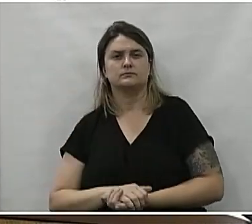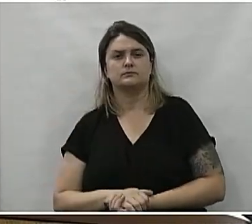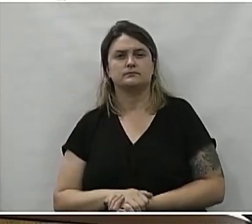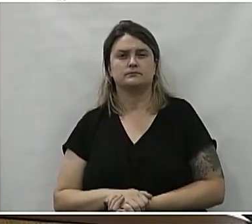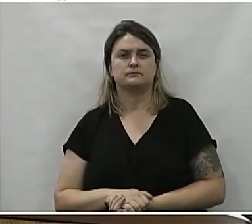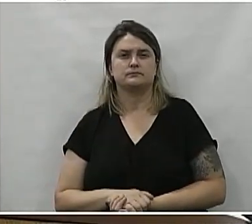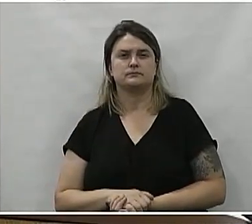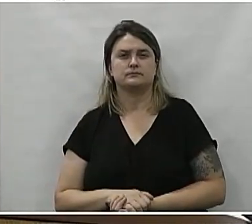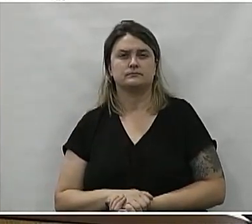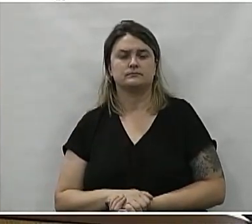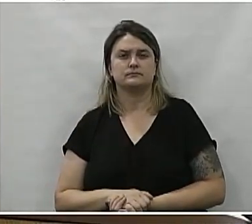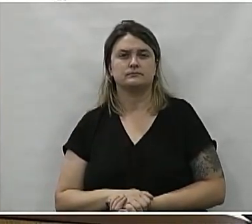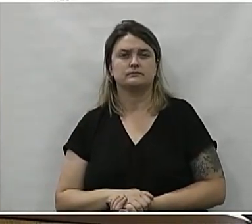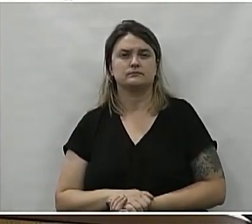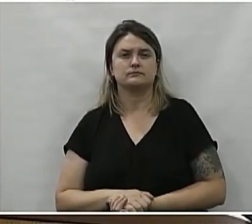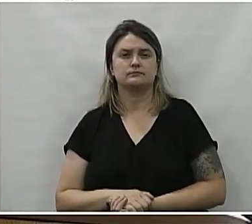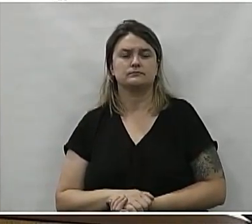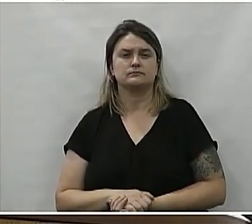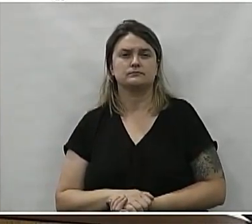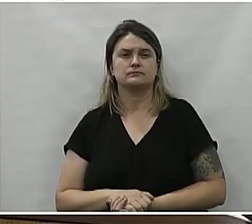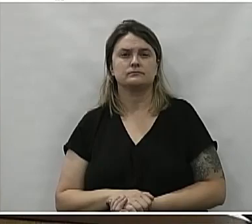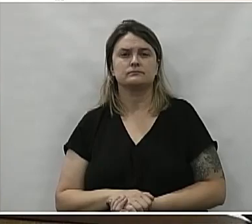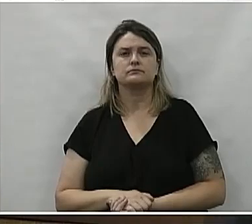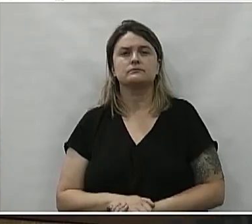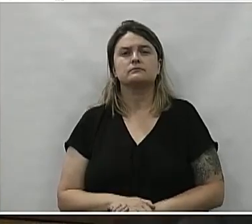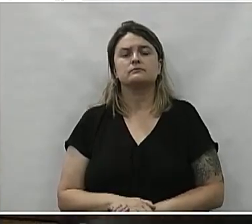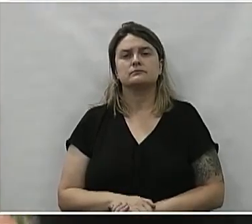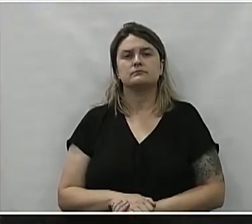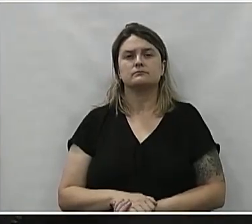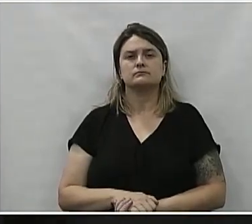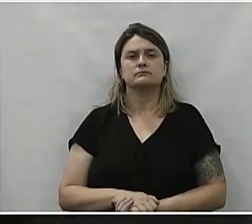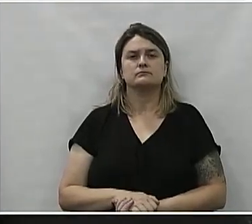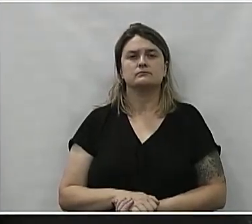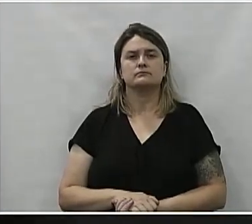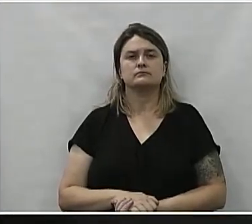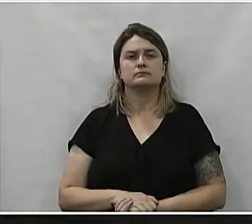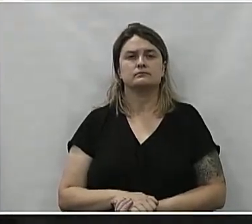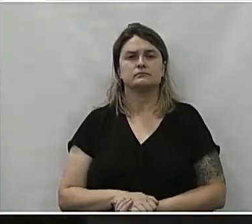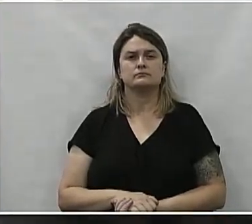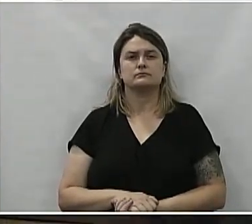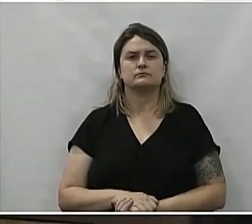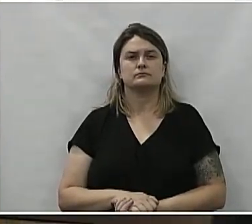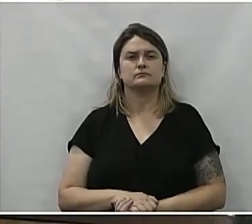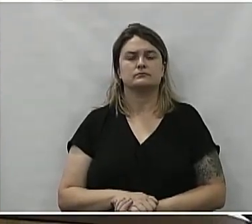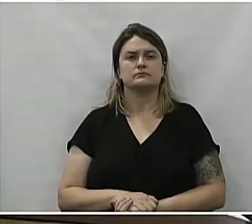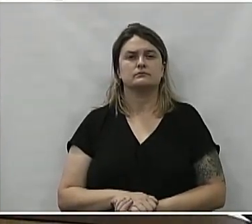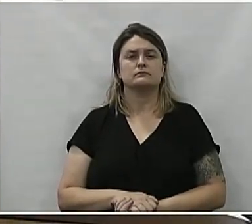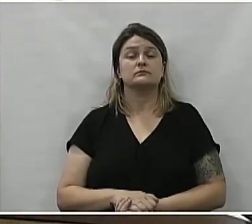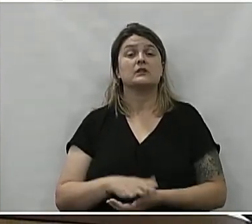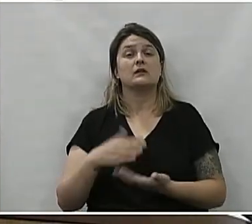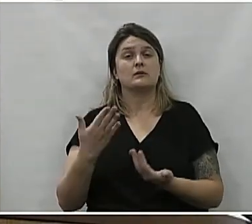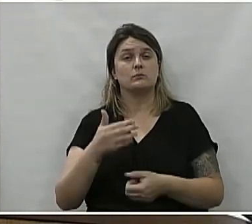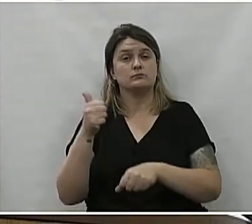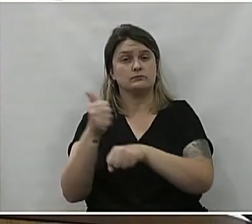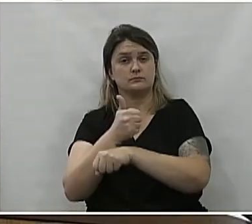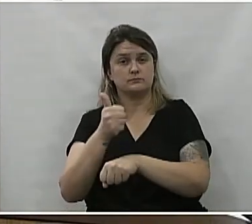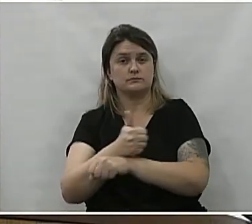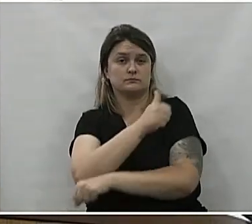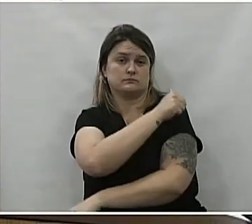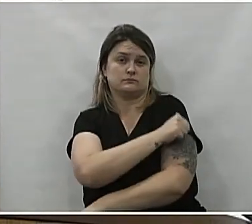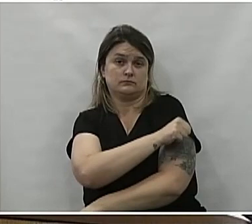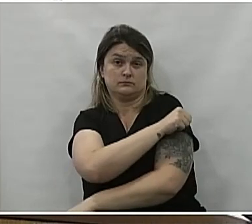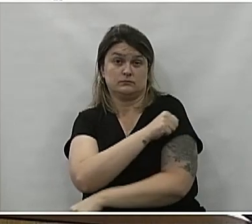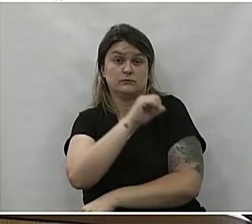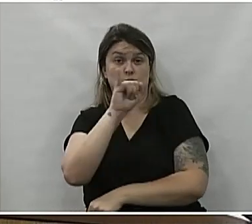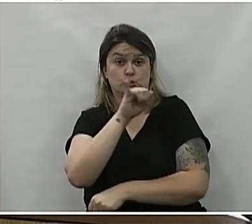enfermeiro João